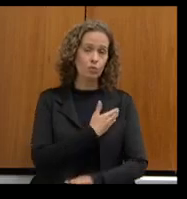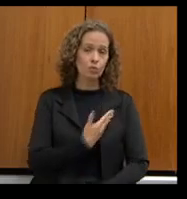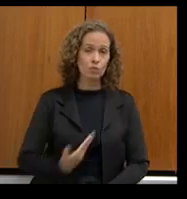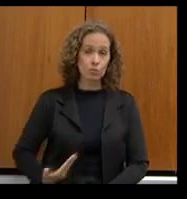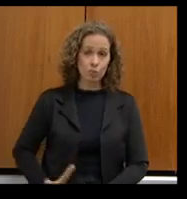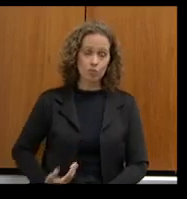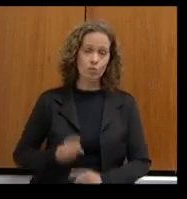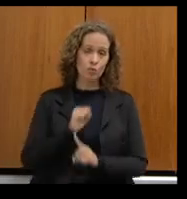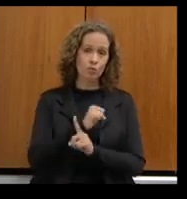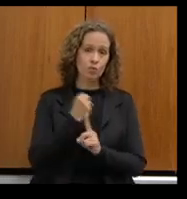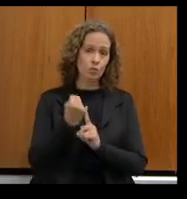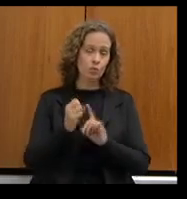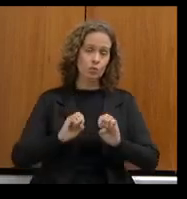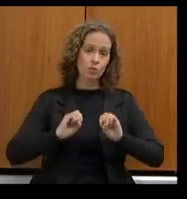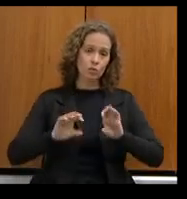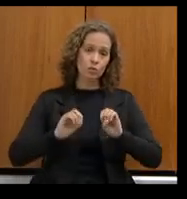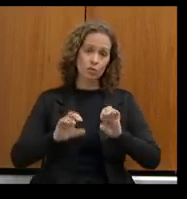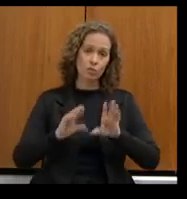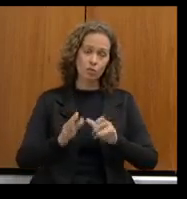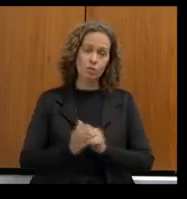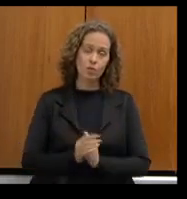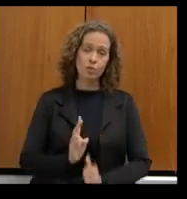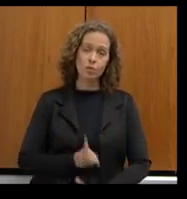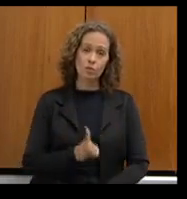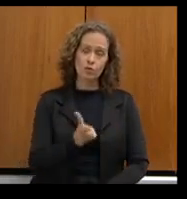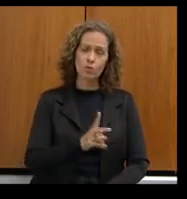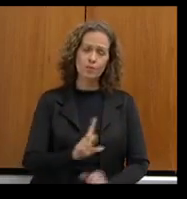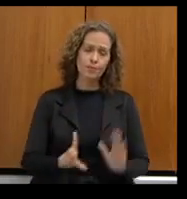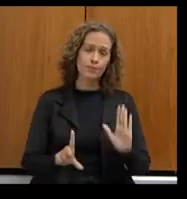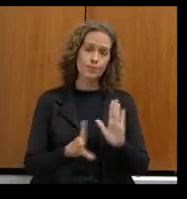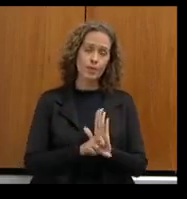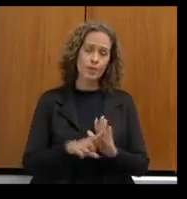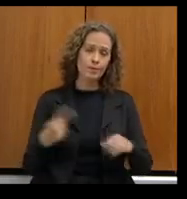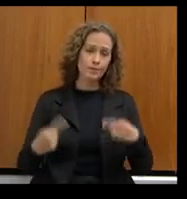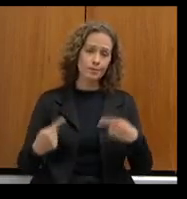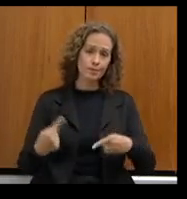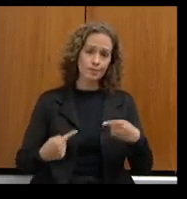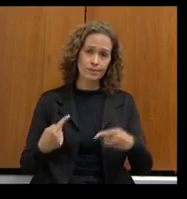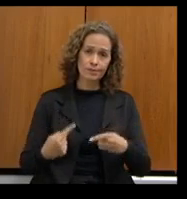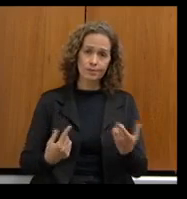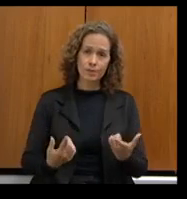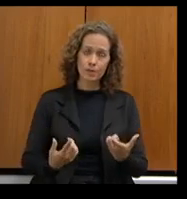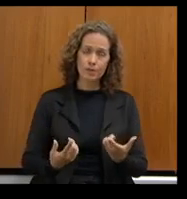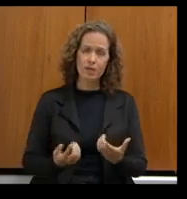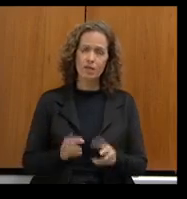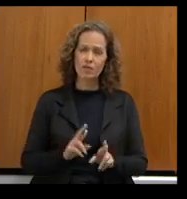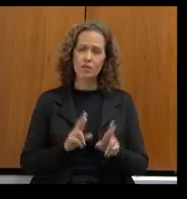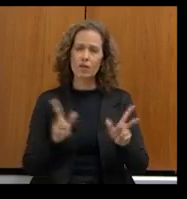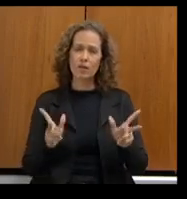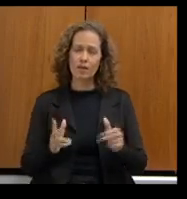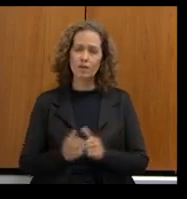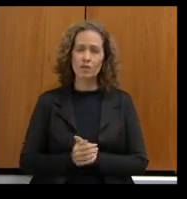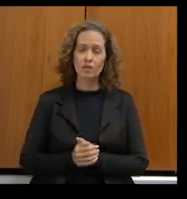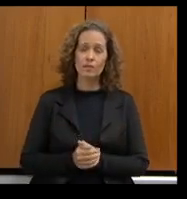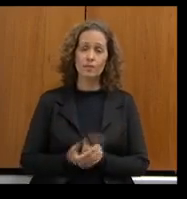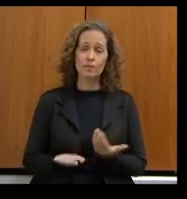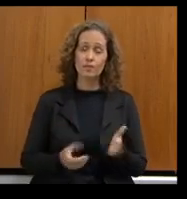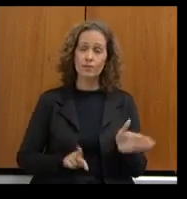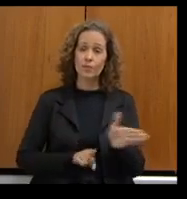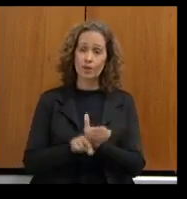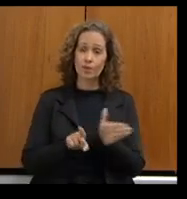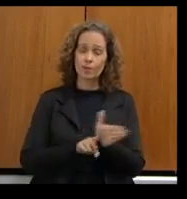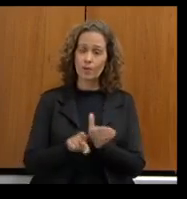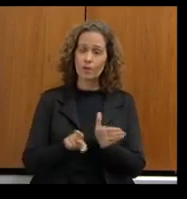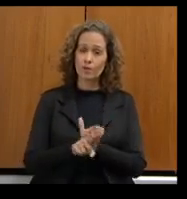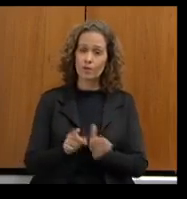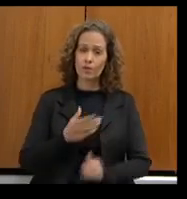aplicativo a manutenção da política pública e na ausência para contar hoje é sozinhas perguntas